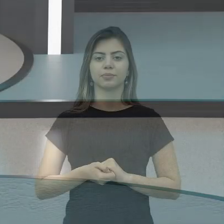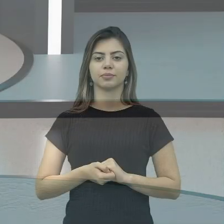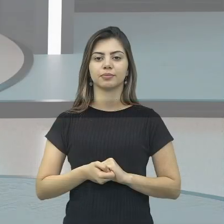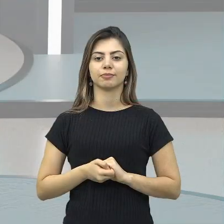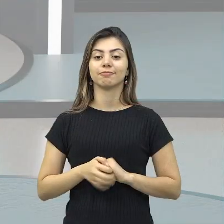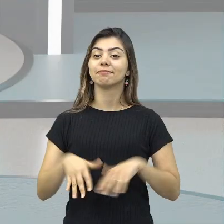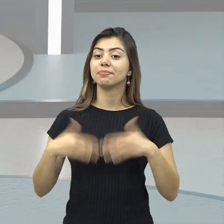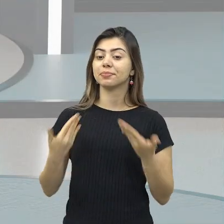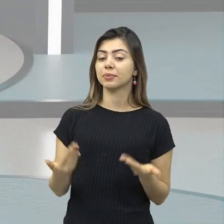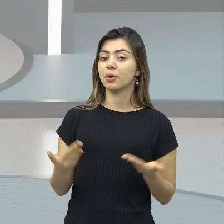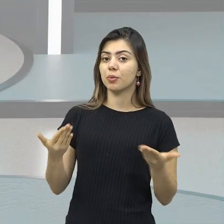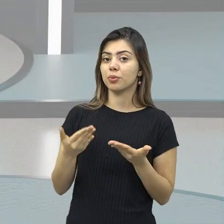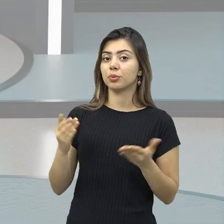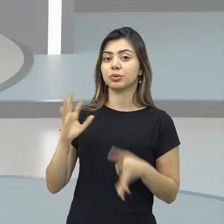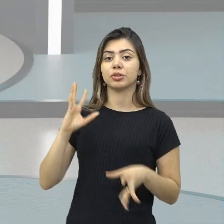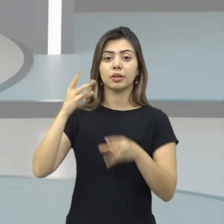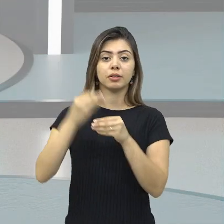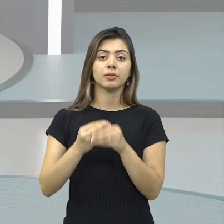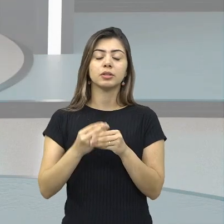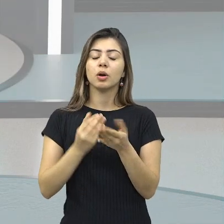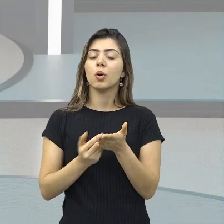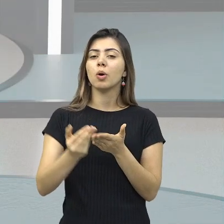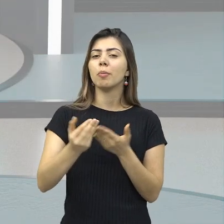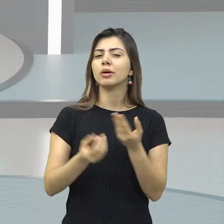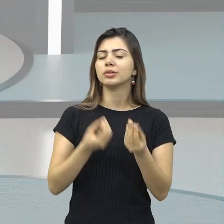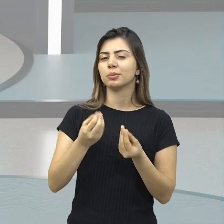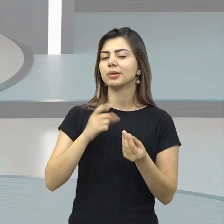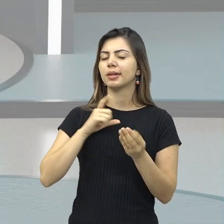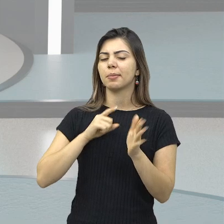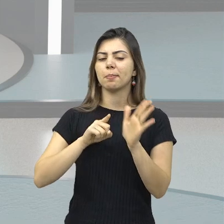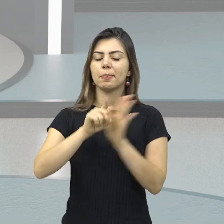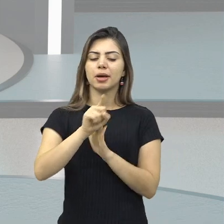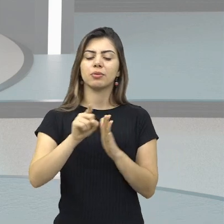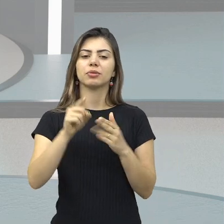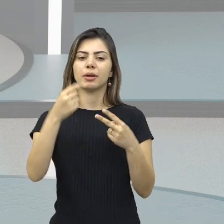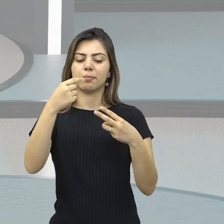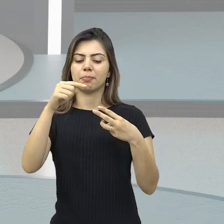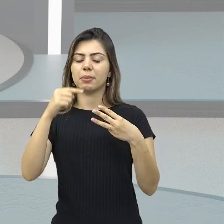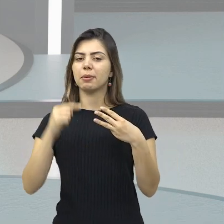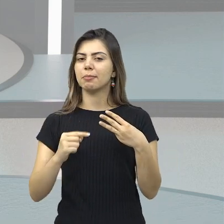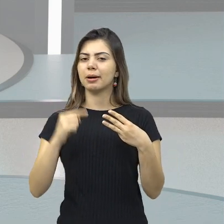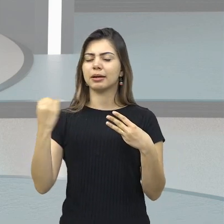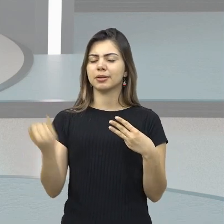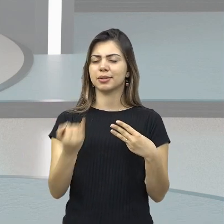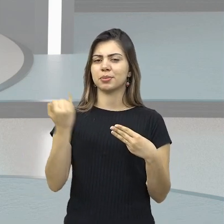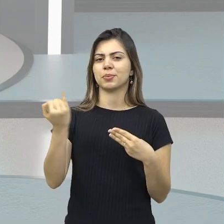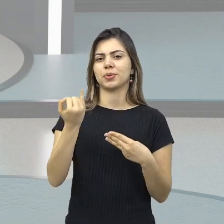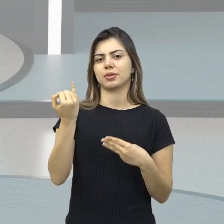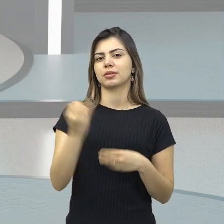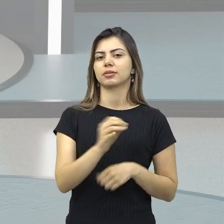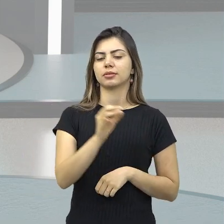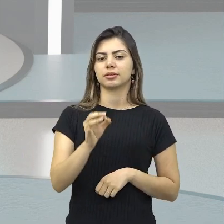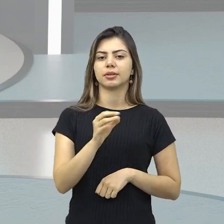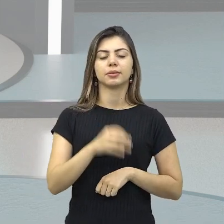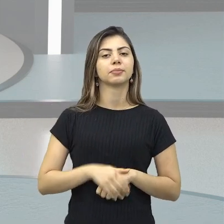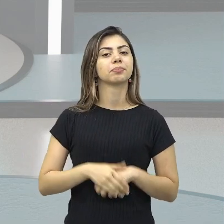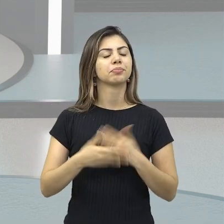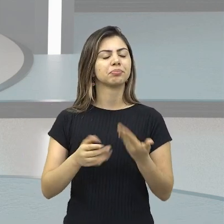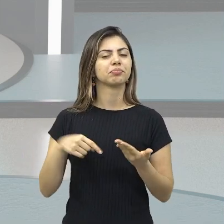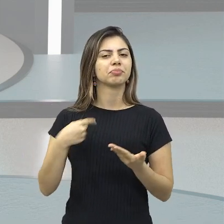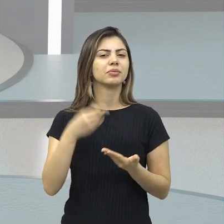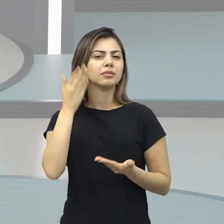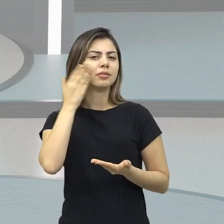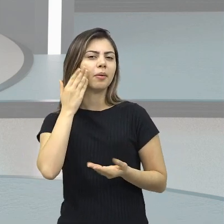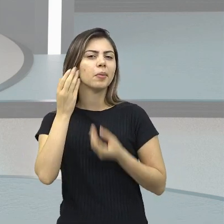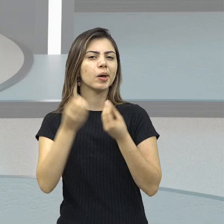A nossa revisão inicia, então, falando de algumas perguntinhas que são fundamentais, e são muito importantes mesmo, para a gente estabelecer